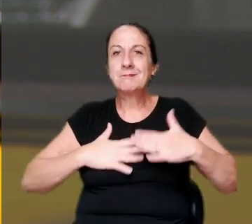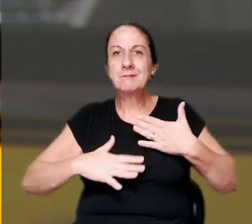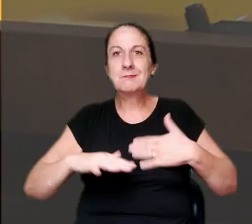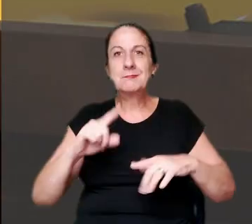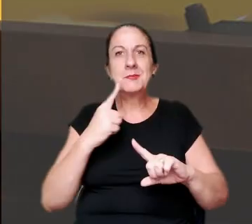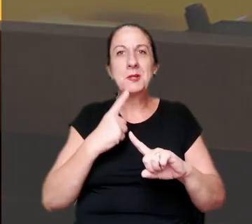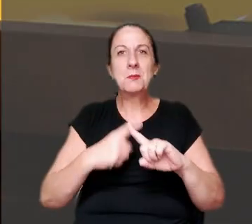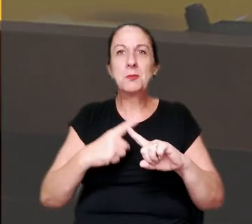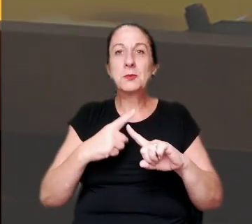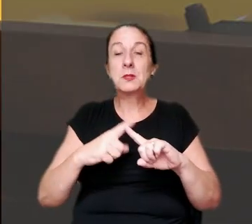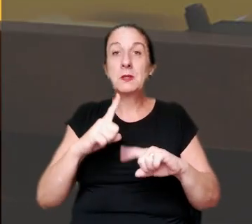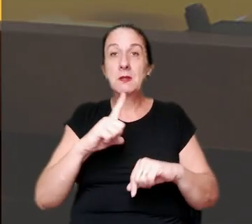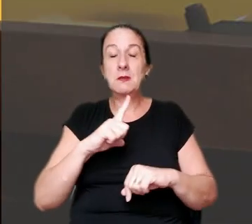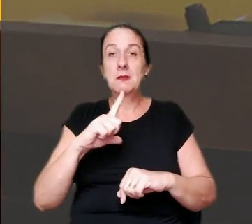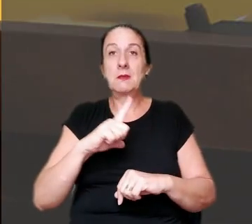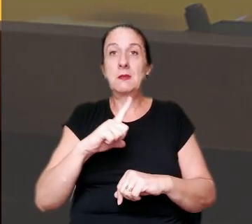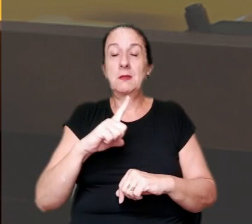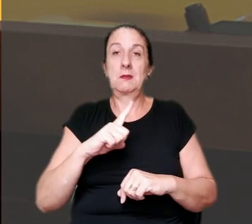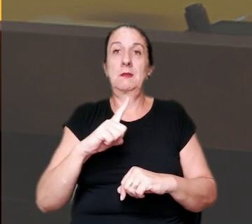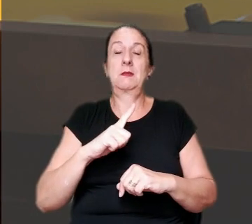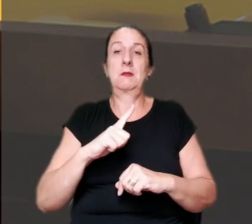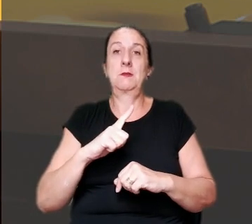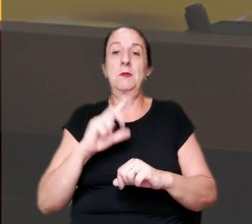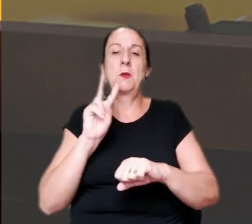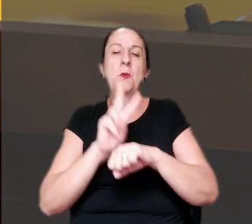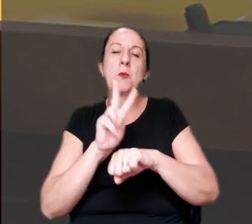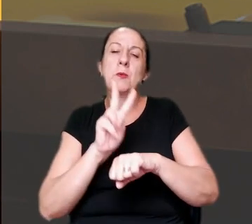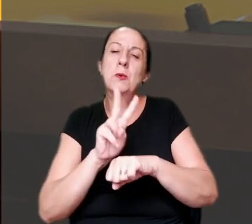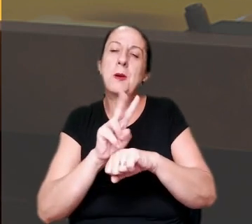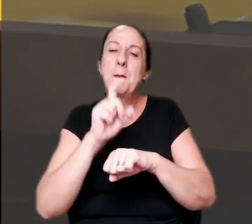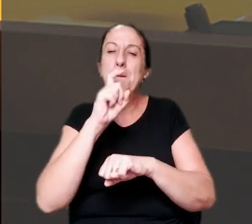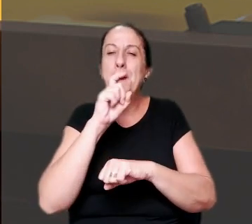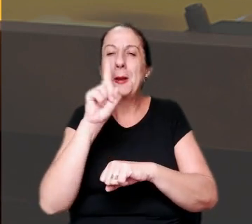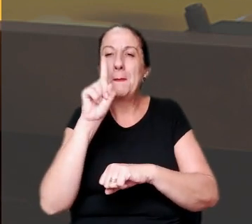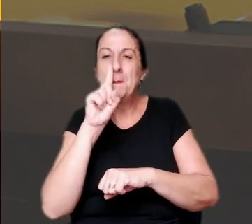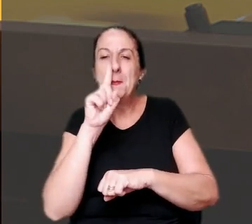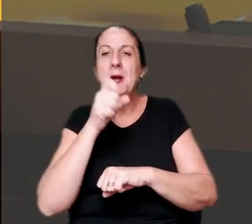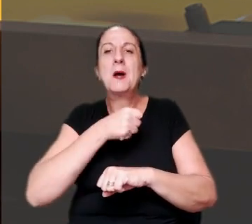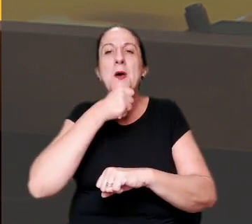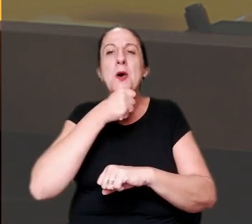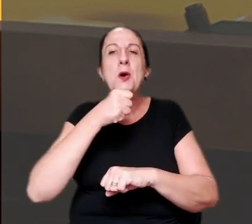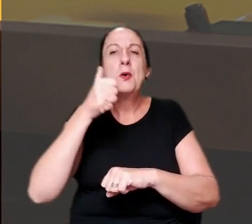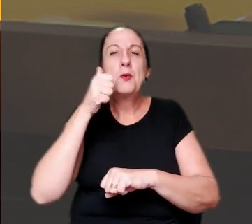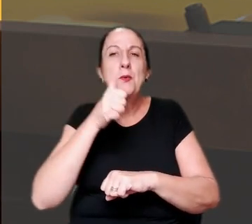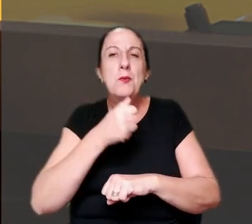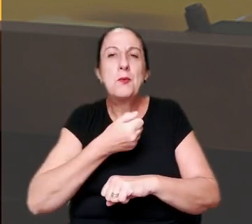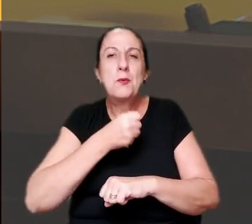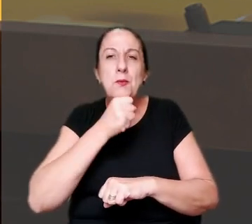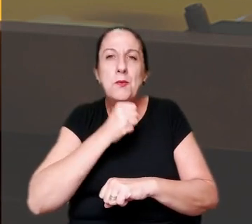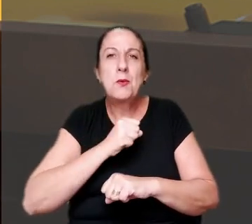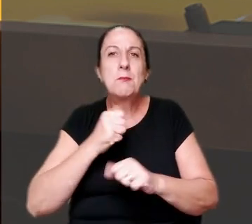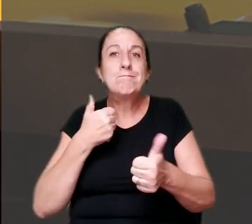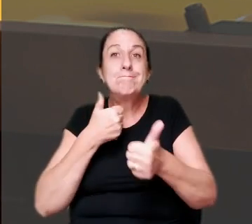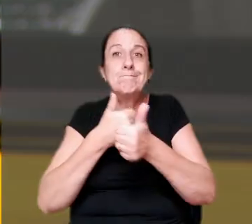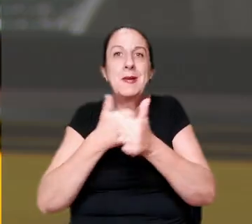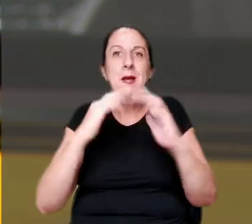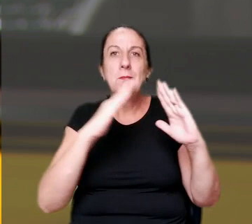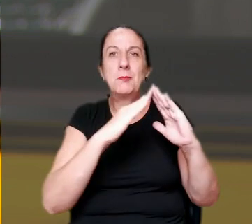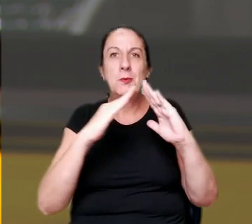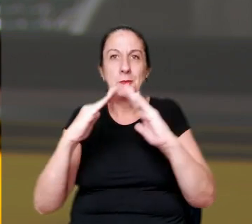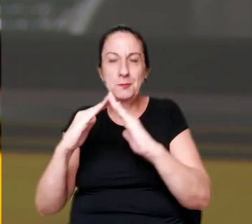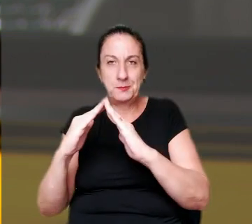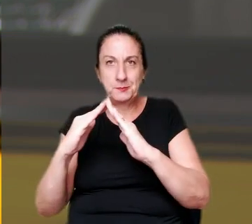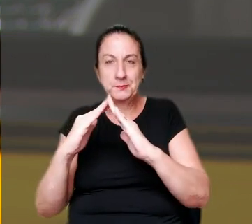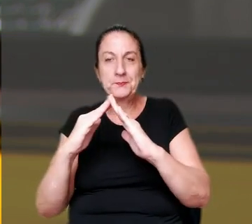tranquila, porque nós tínhamos o amparo assim, dos pais, de avós, todos moravam perto, né? A